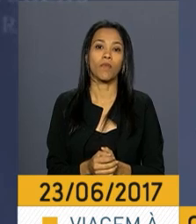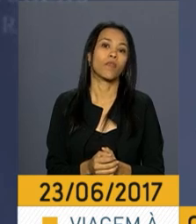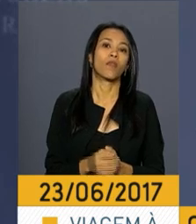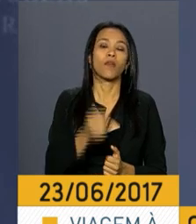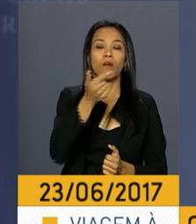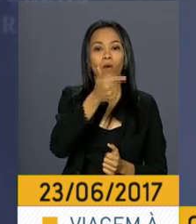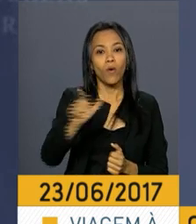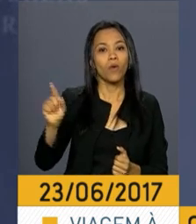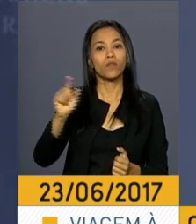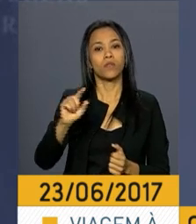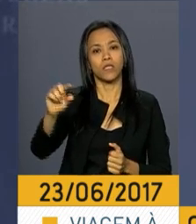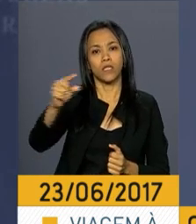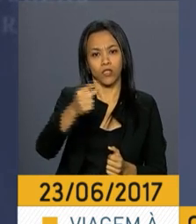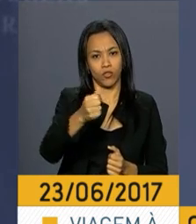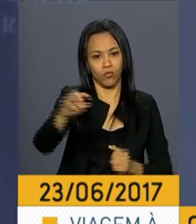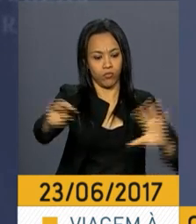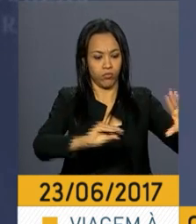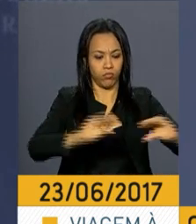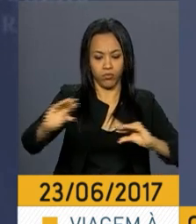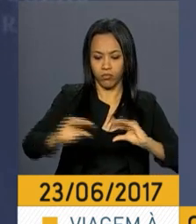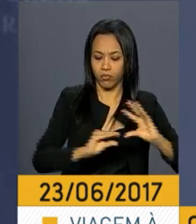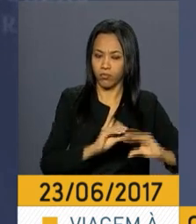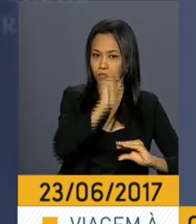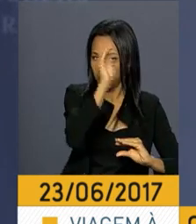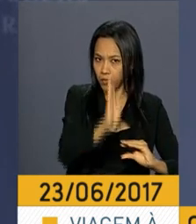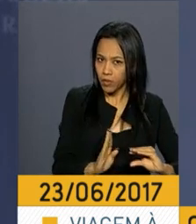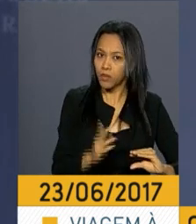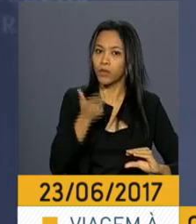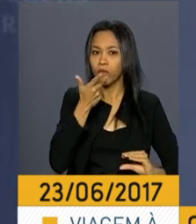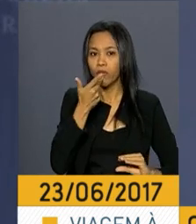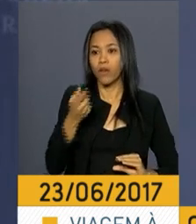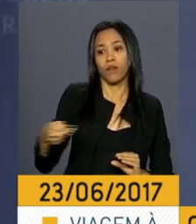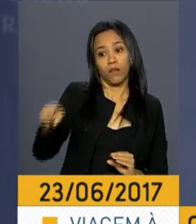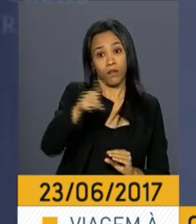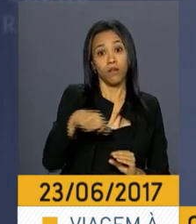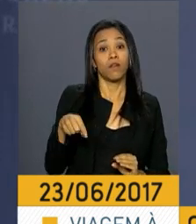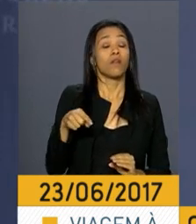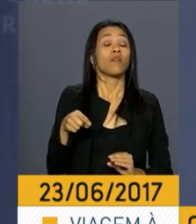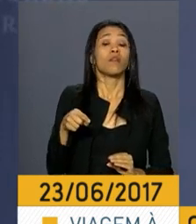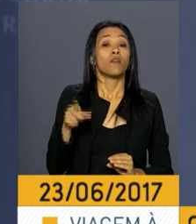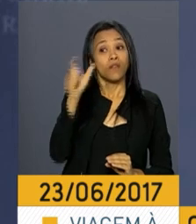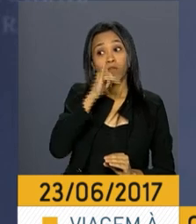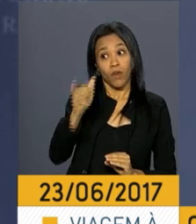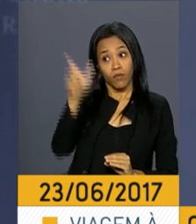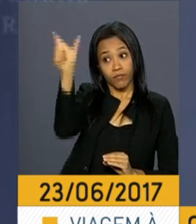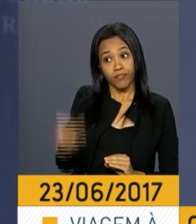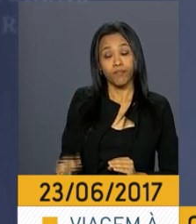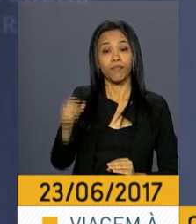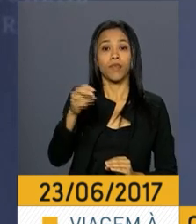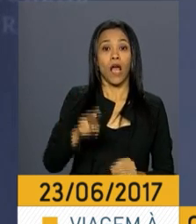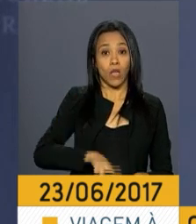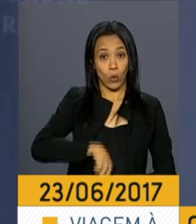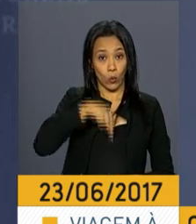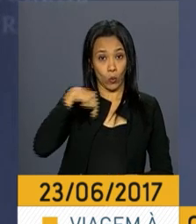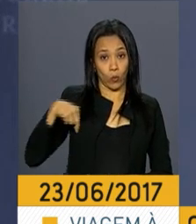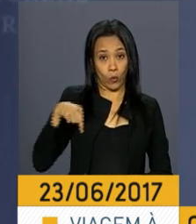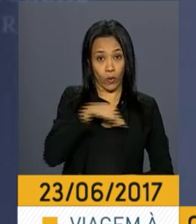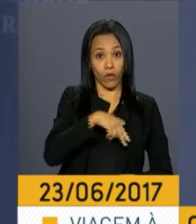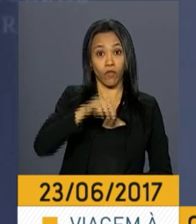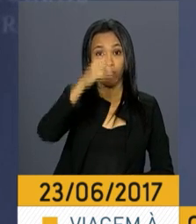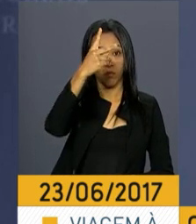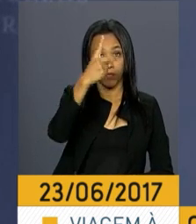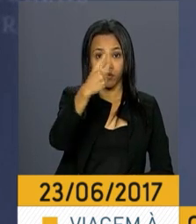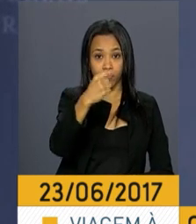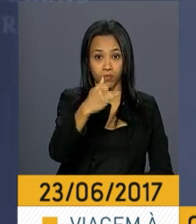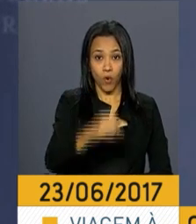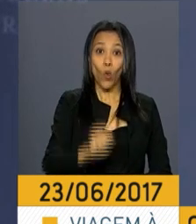a esses investimentos, aliás, eu registro a Vossa Excelência que a Noruega foi o oitavo maior